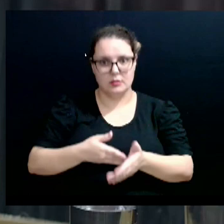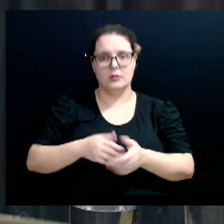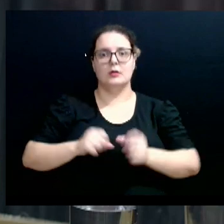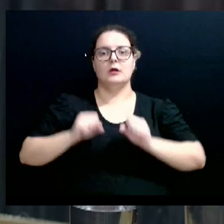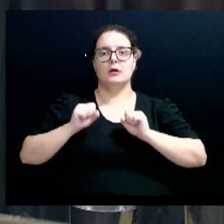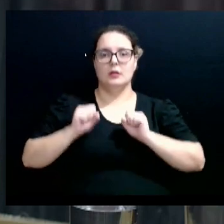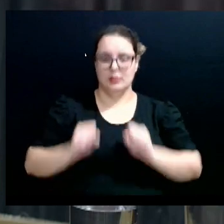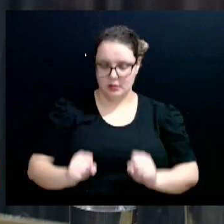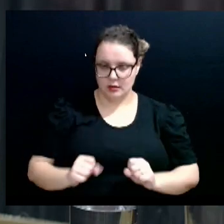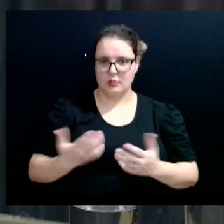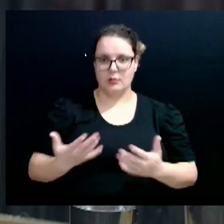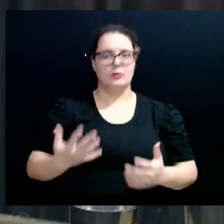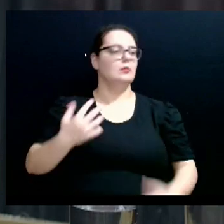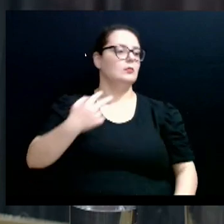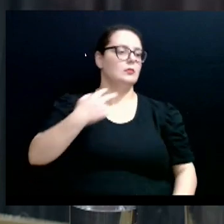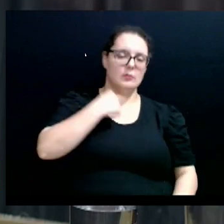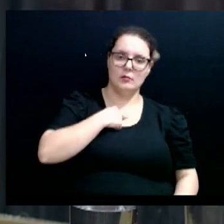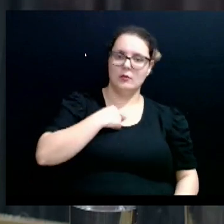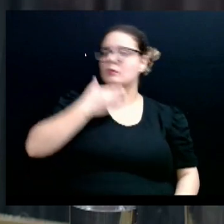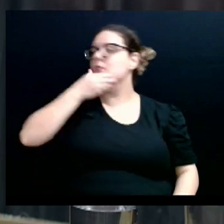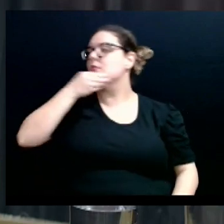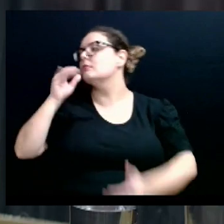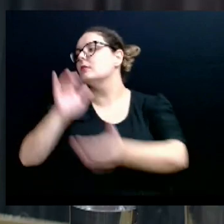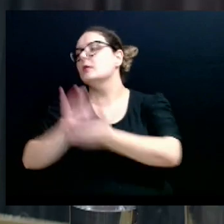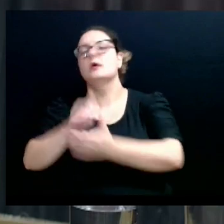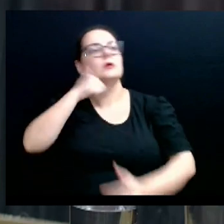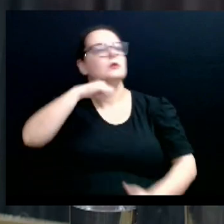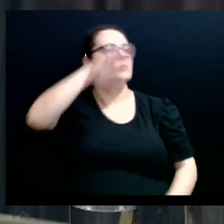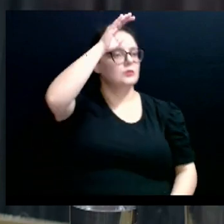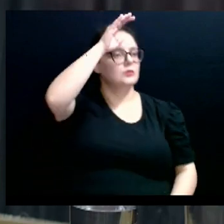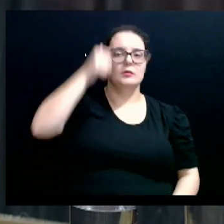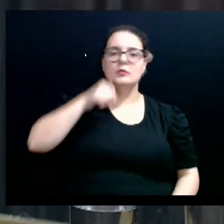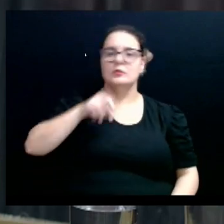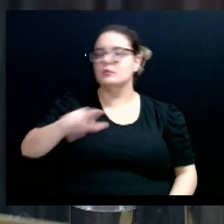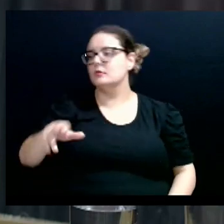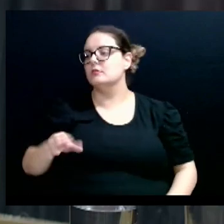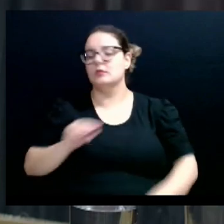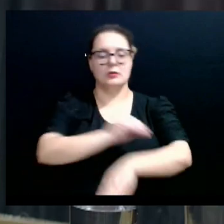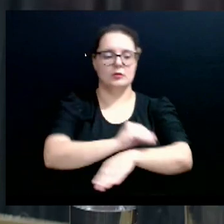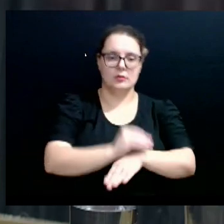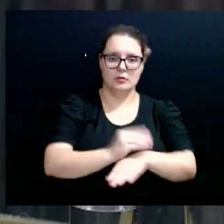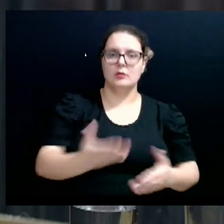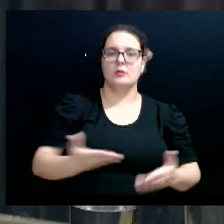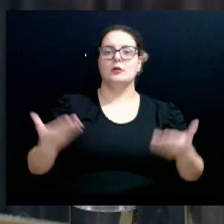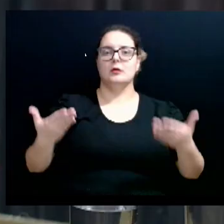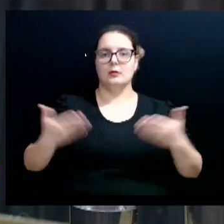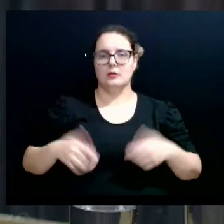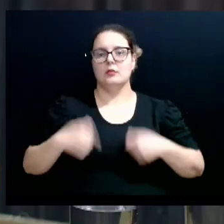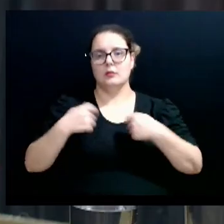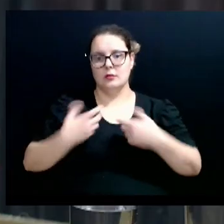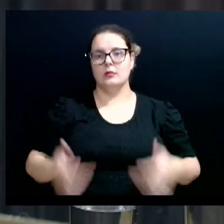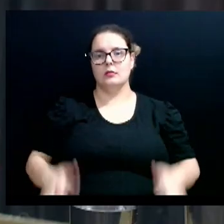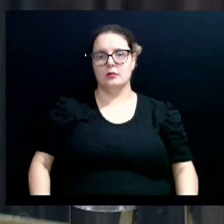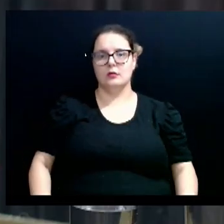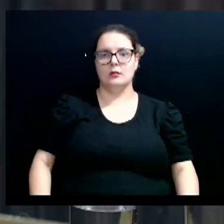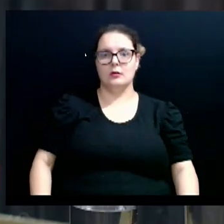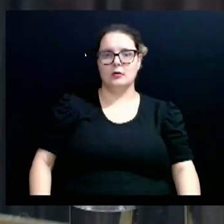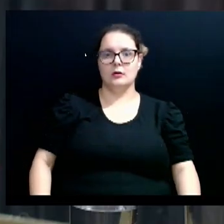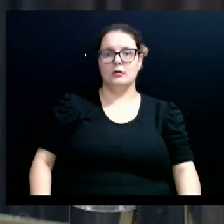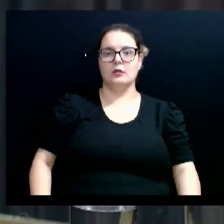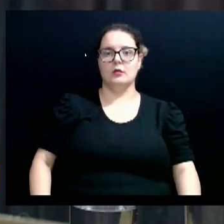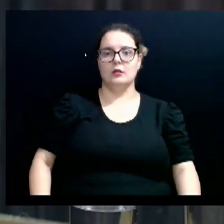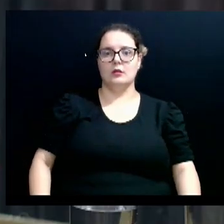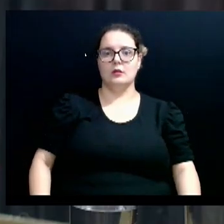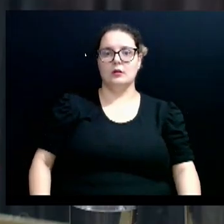não posso, marido, tia, irmã, dá conta um pouquinho, porque agora eu preciso, né? Agora, a gente até